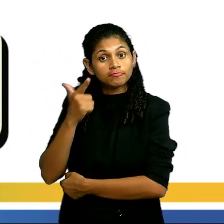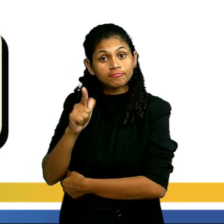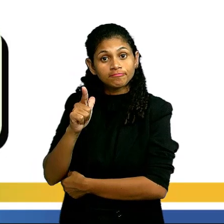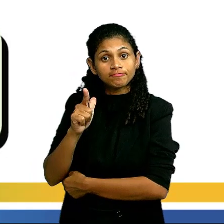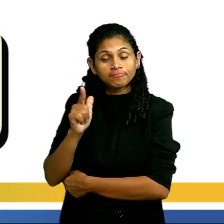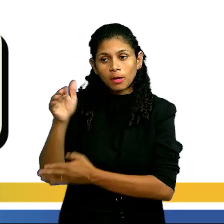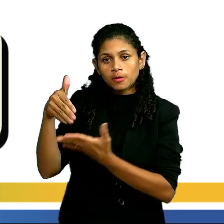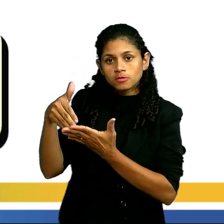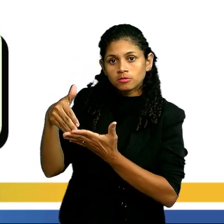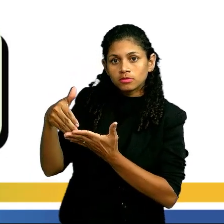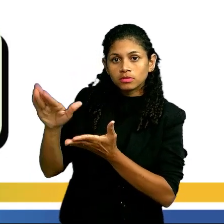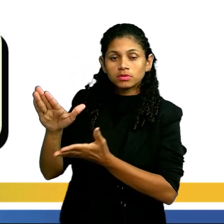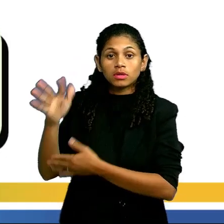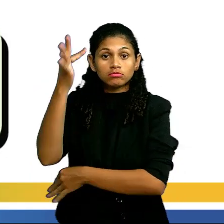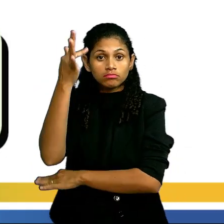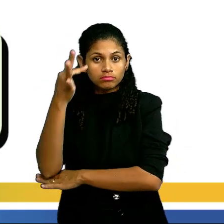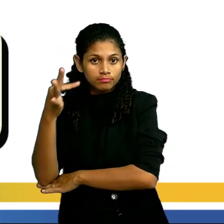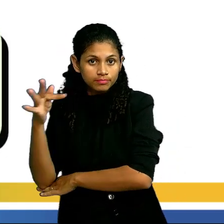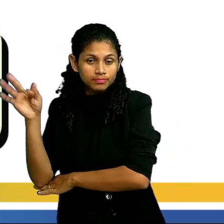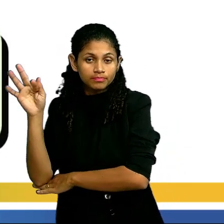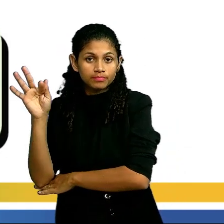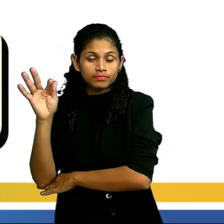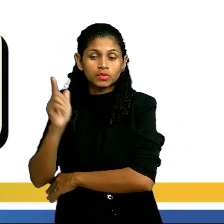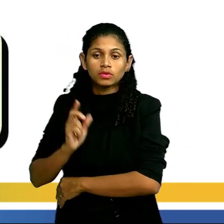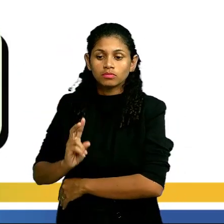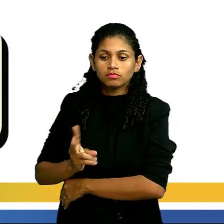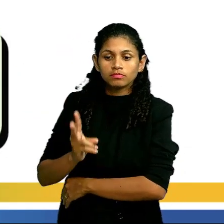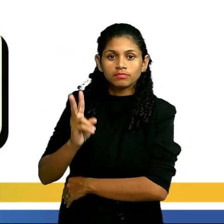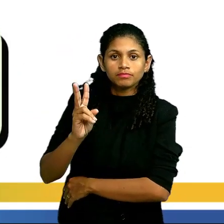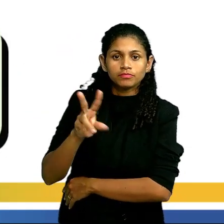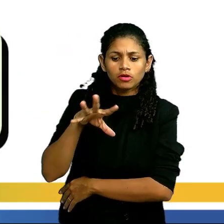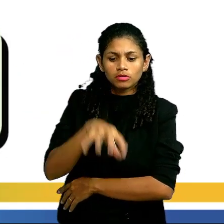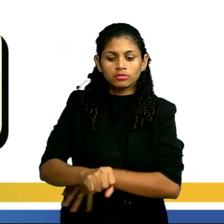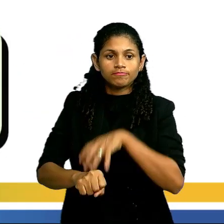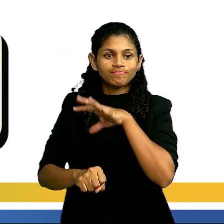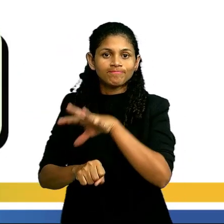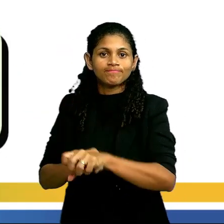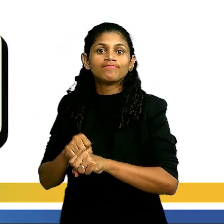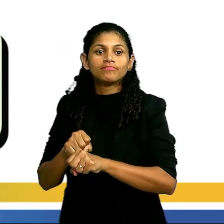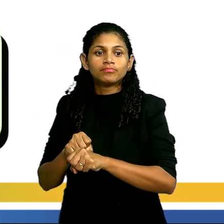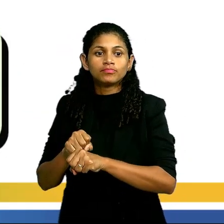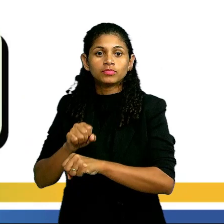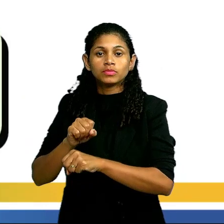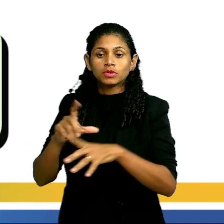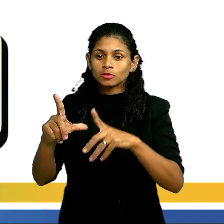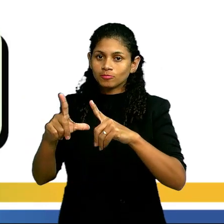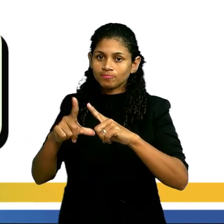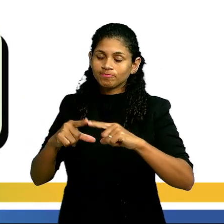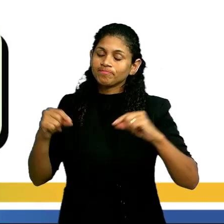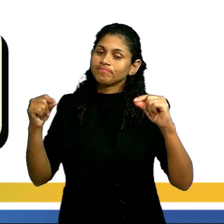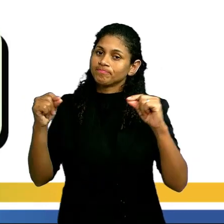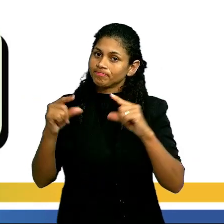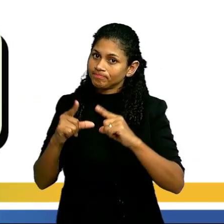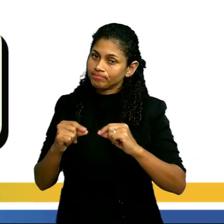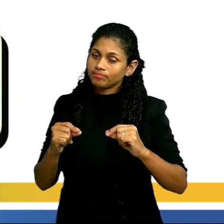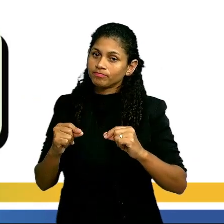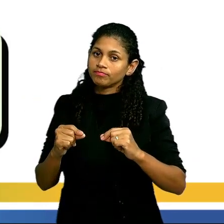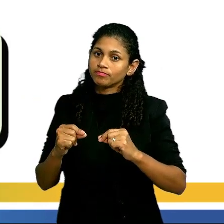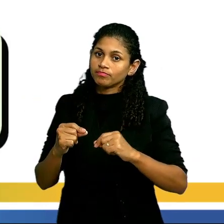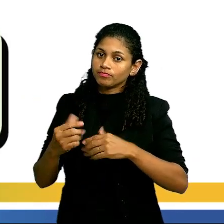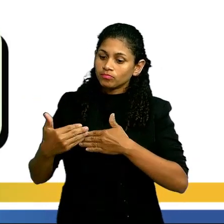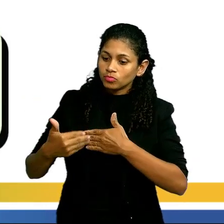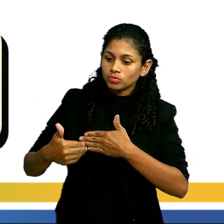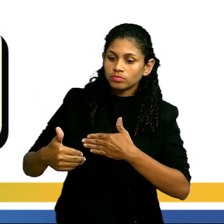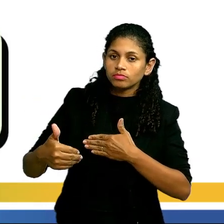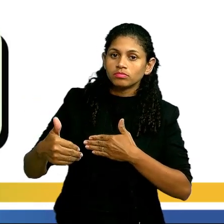porque acabou o processo neocolonial, e em seguida foram invadidos pelos japoneses, ainda durante a Segunda